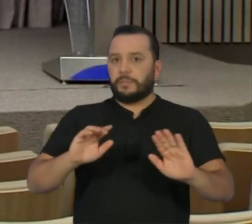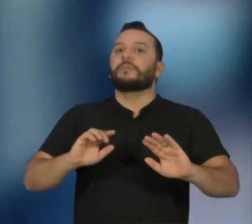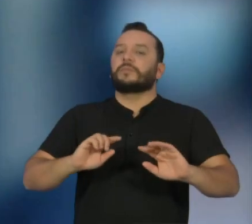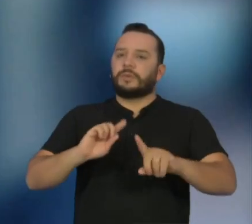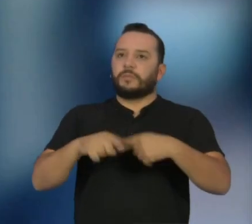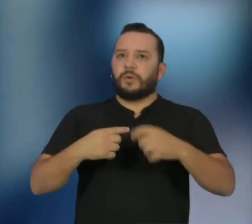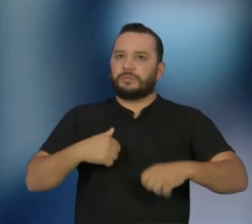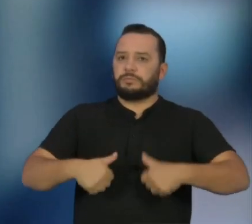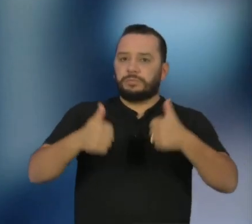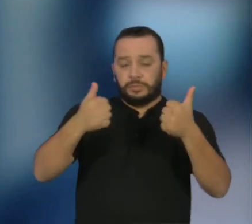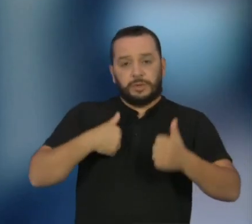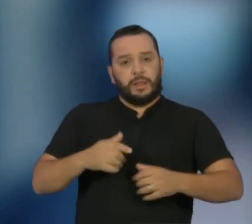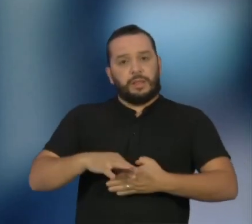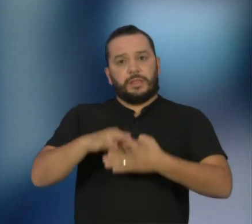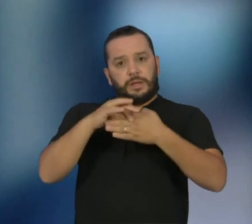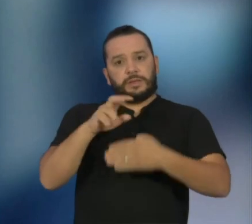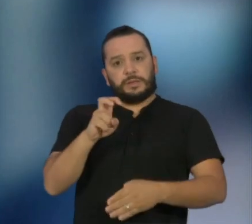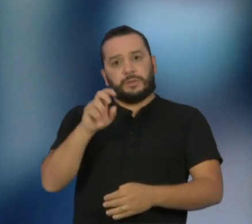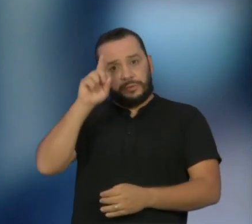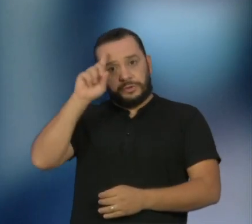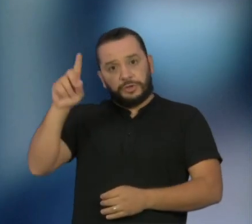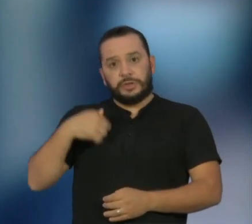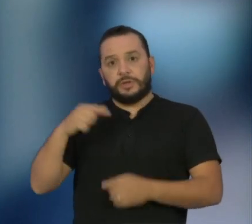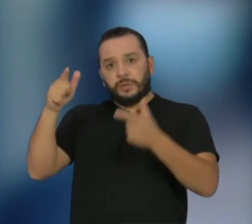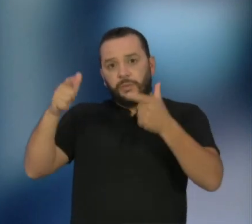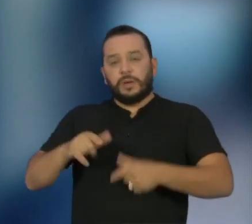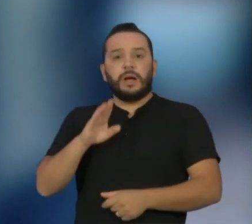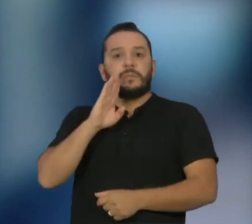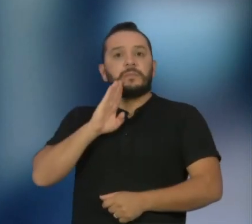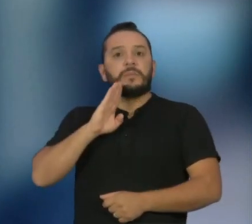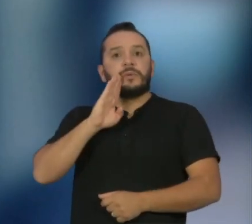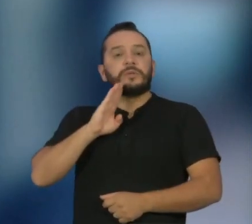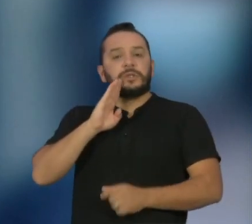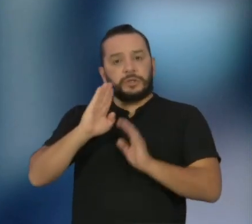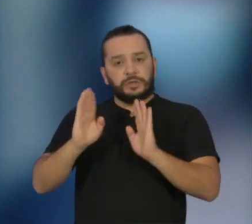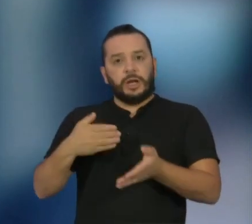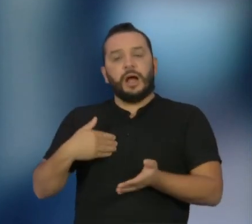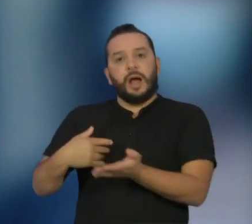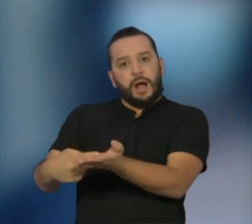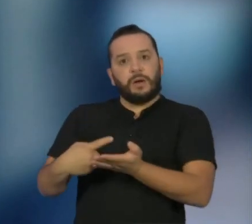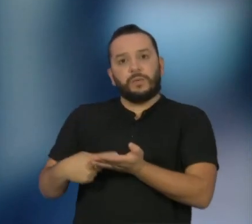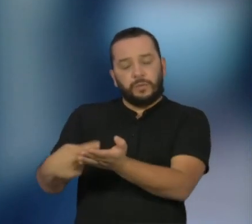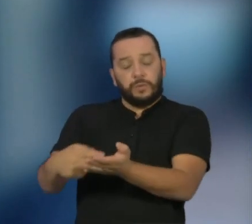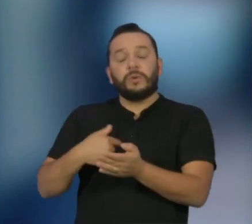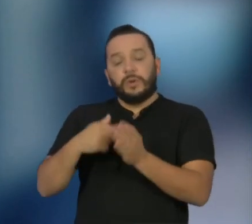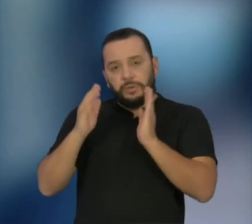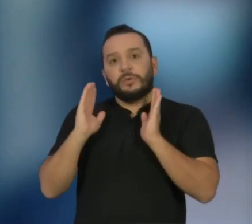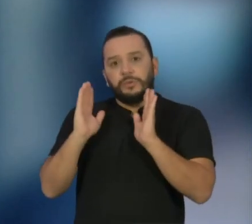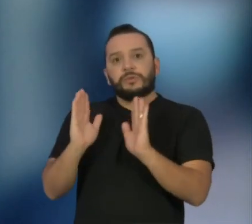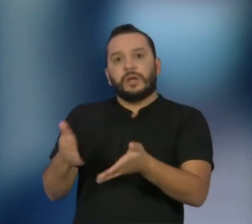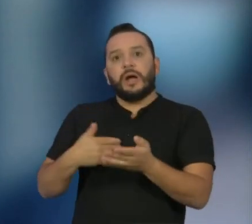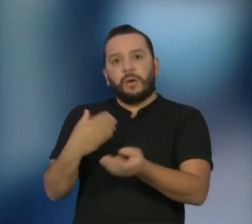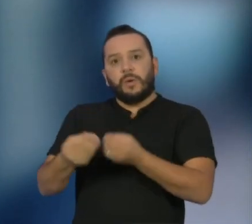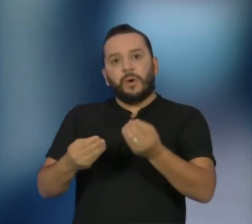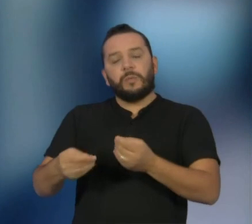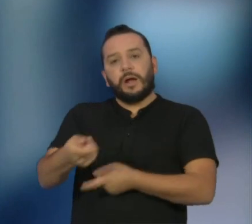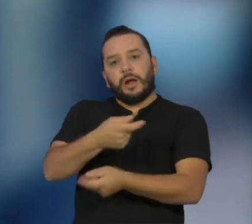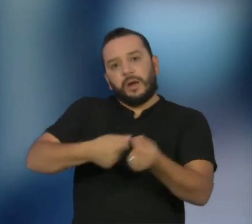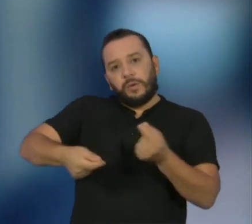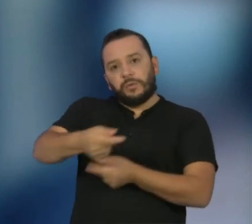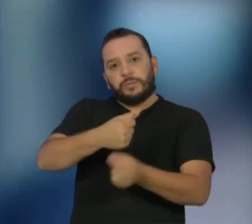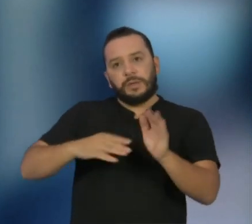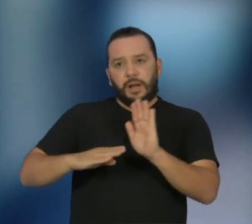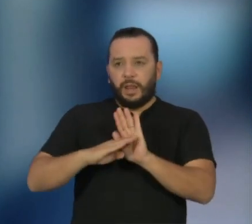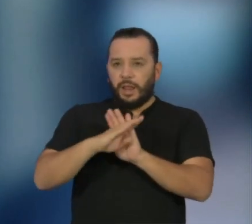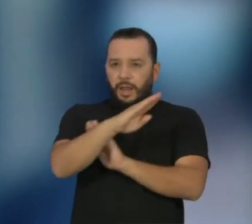União Europeia, reunidos há quase 5 dias na Bélgica, fecharam um acordo para recuperar as economias afetadas pela pandemia do coronavírus, na